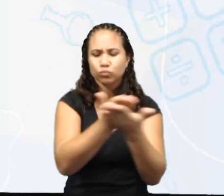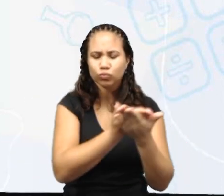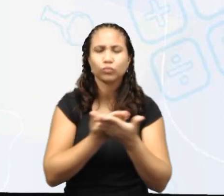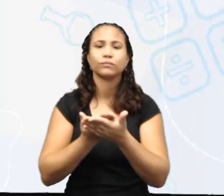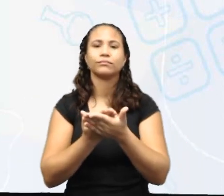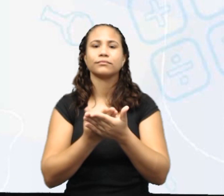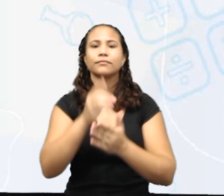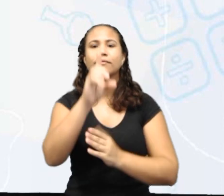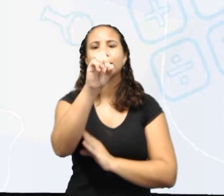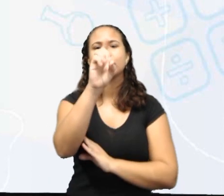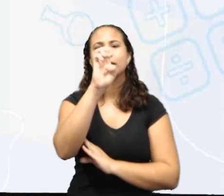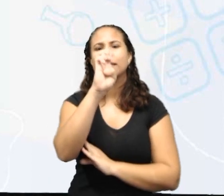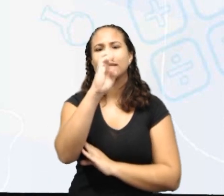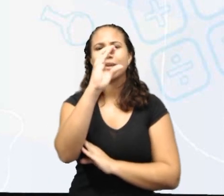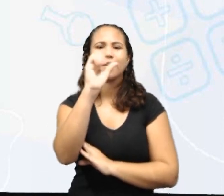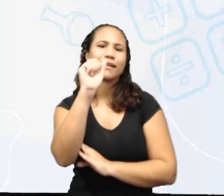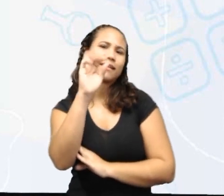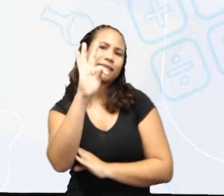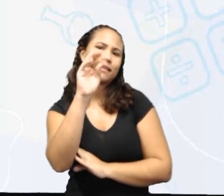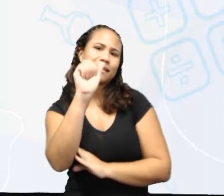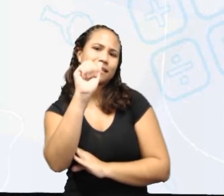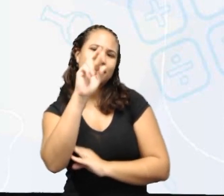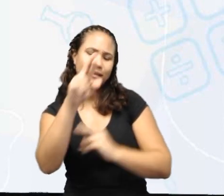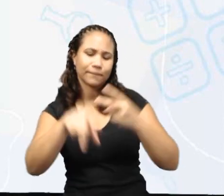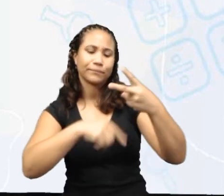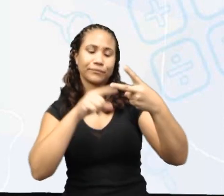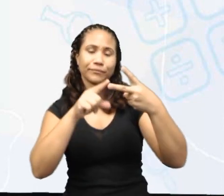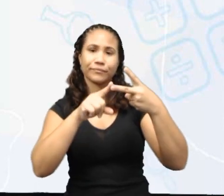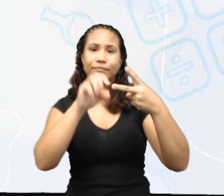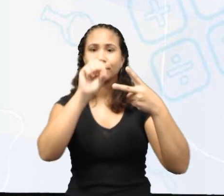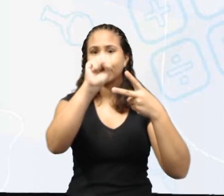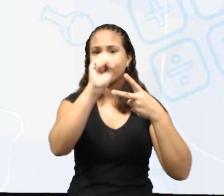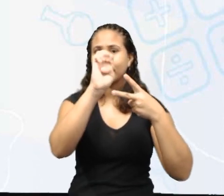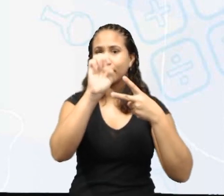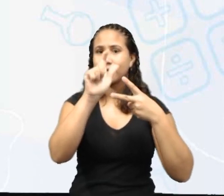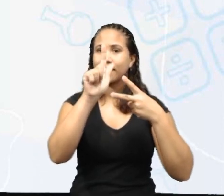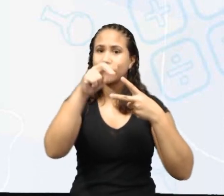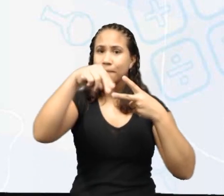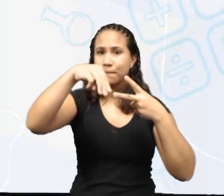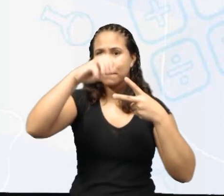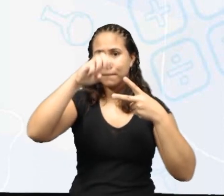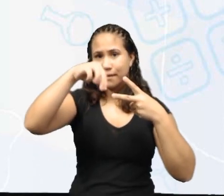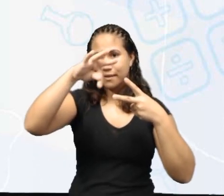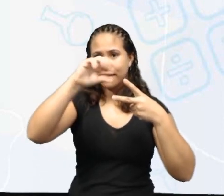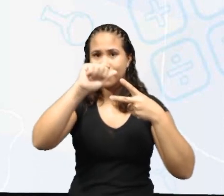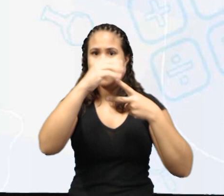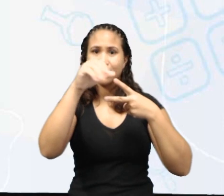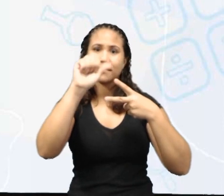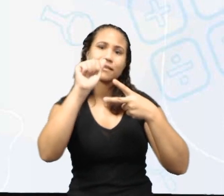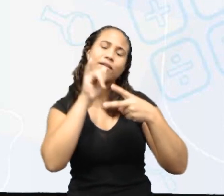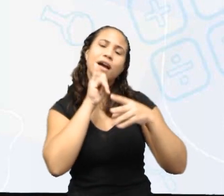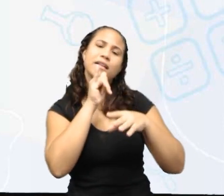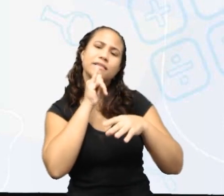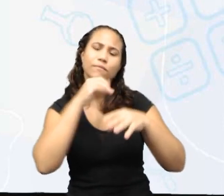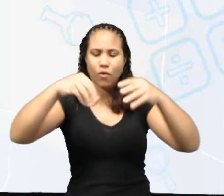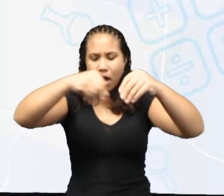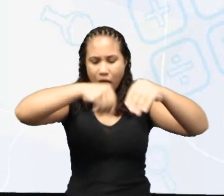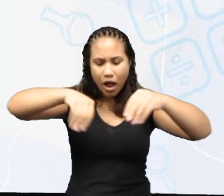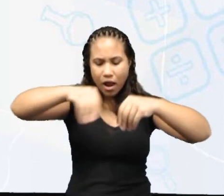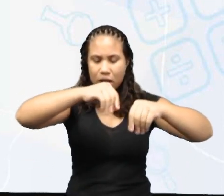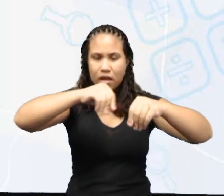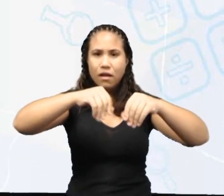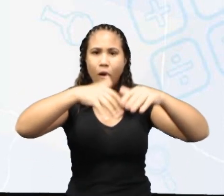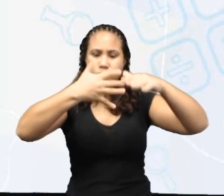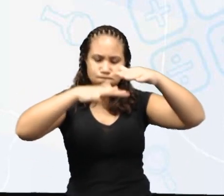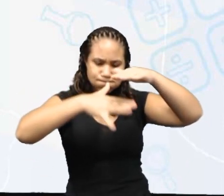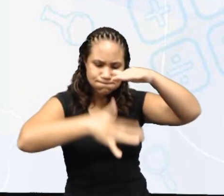de decantação e sedimentação. Quando a substância que desce para o fundo é sólida, como, por exemplo, a areia, a gente